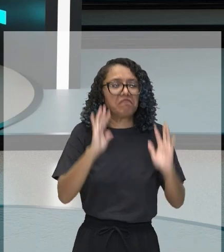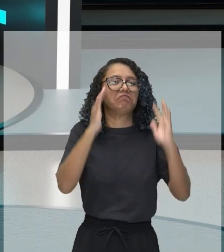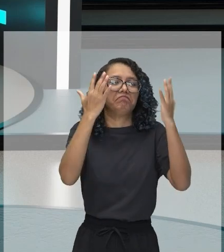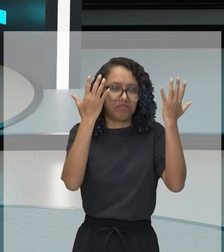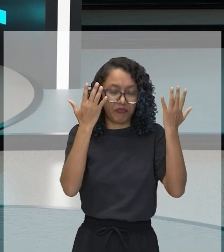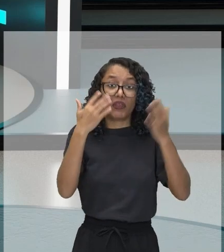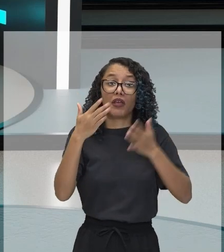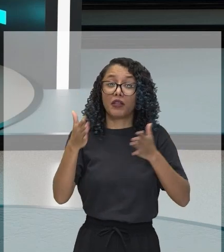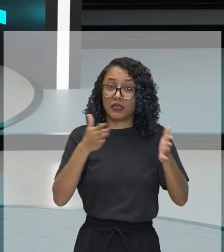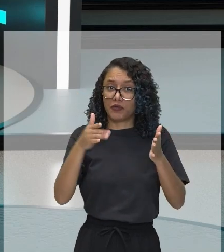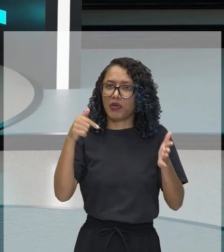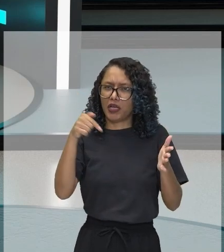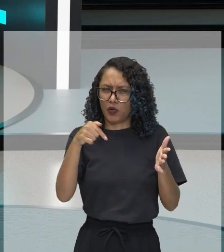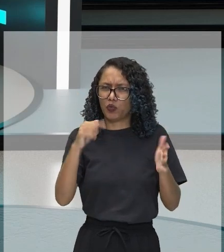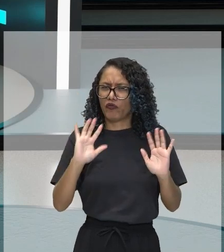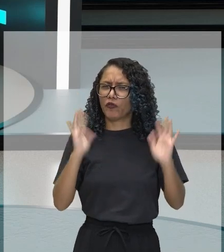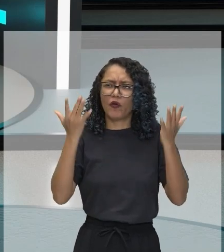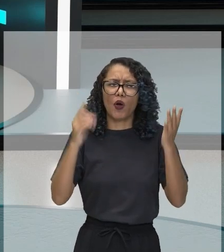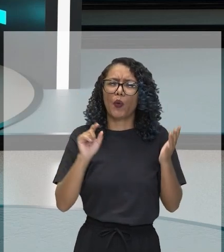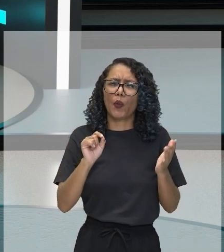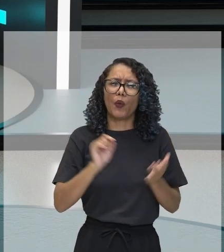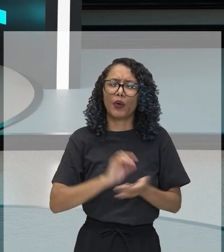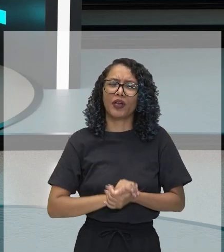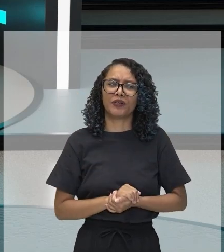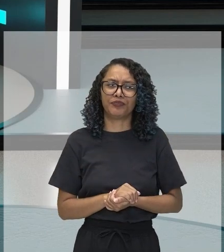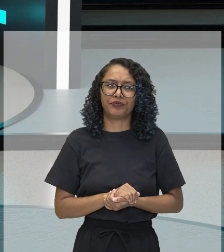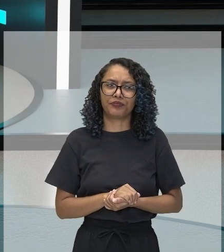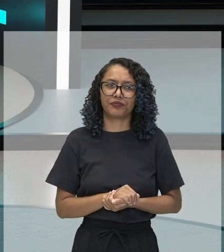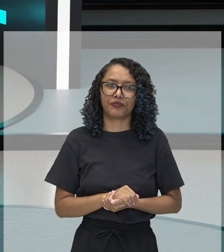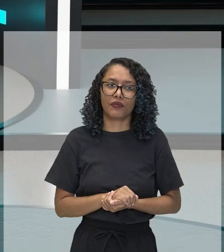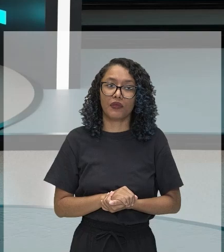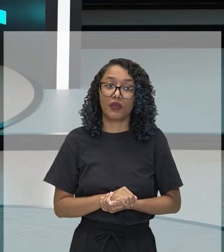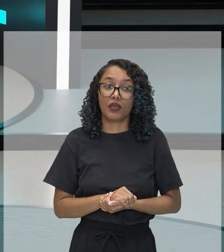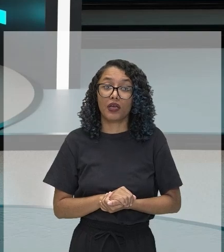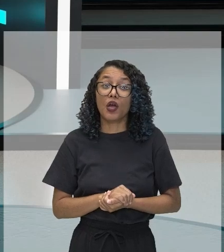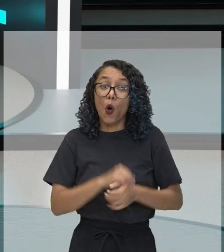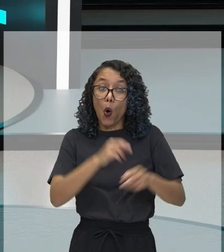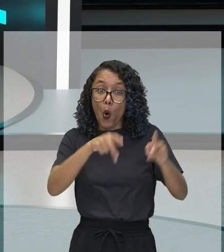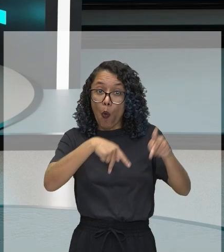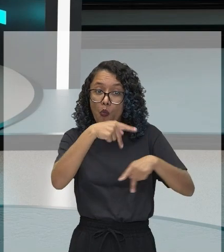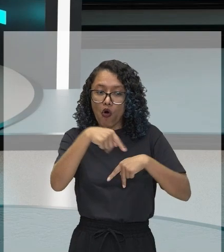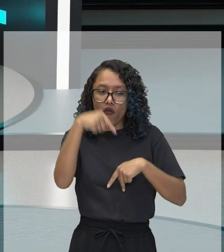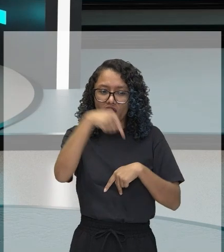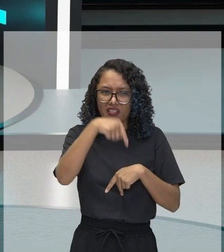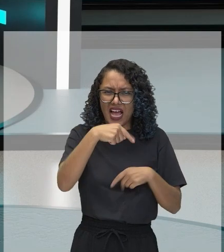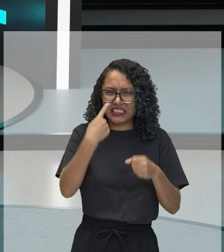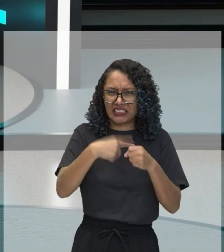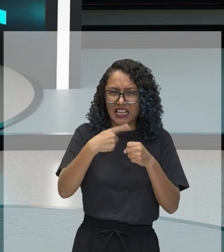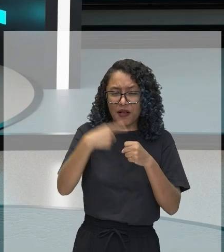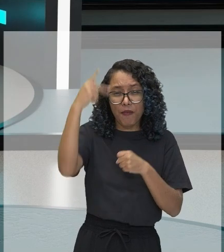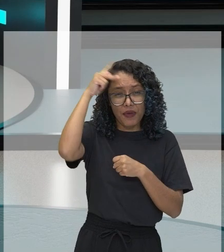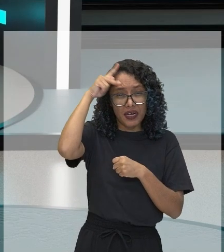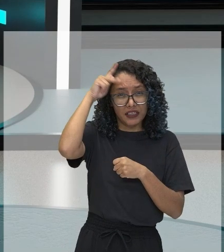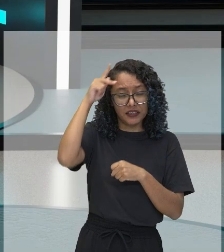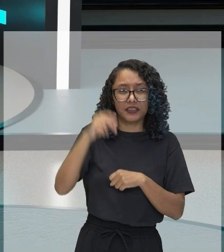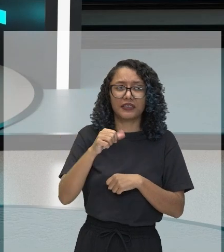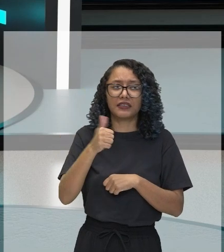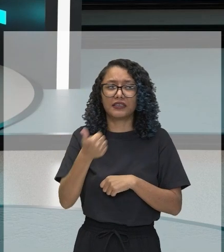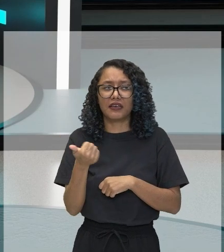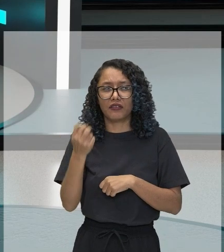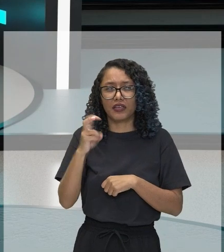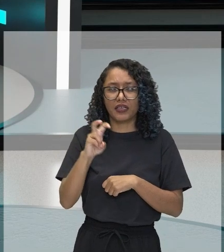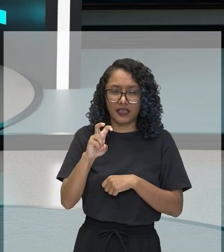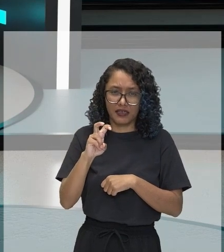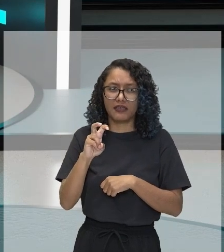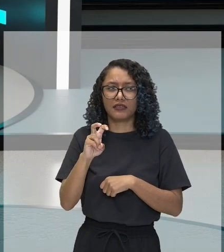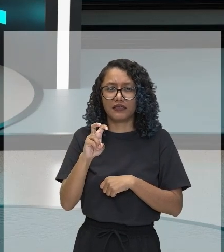do festival, a população da cidade de Parintins, de 115 mil habitantes, chega quase